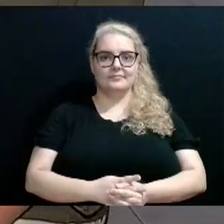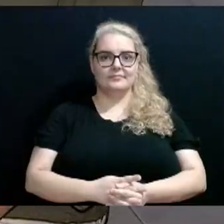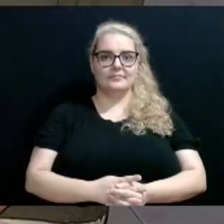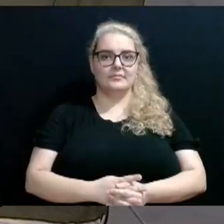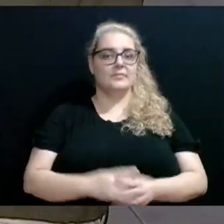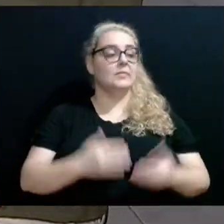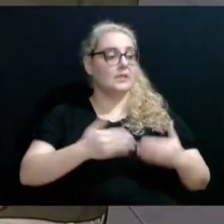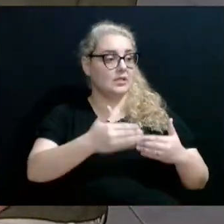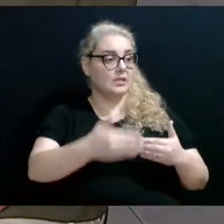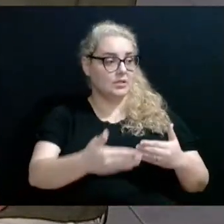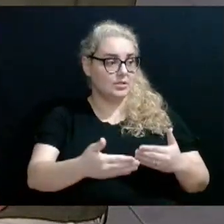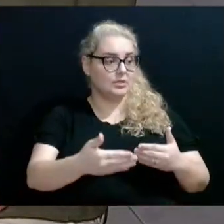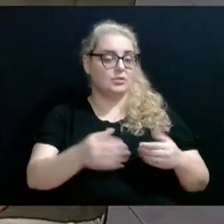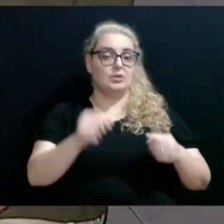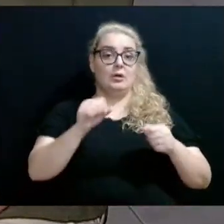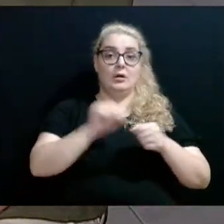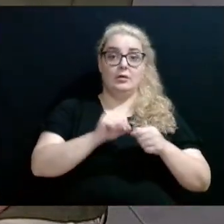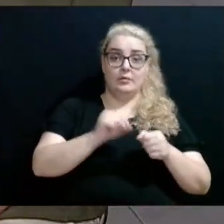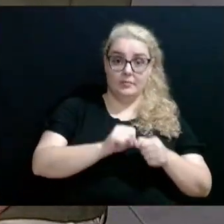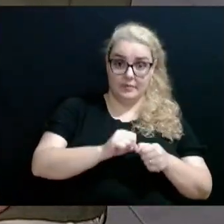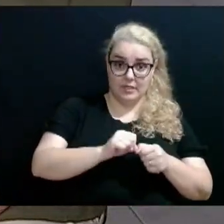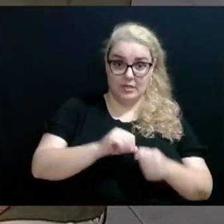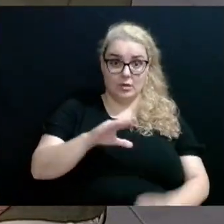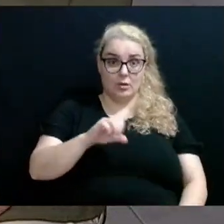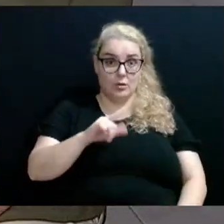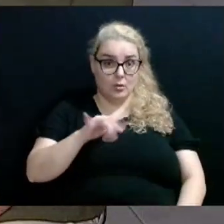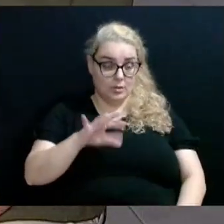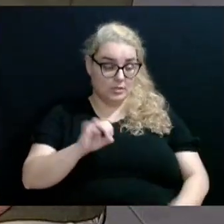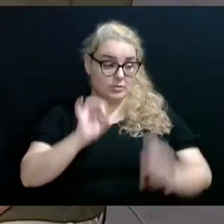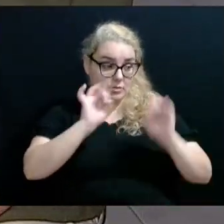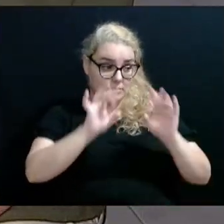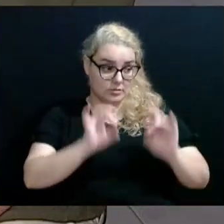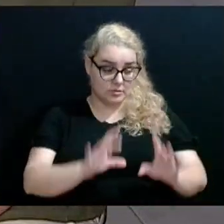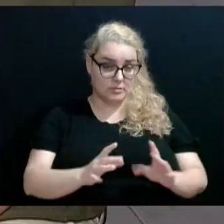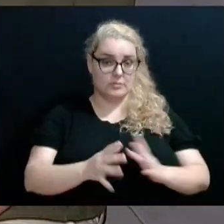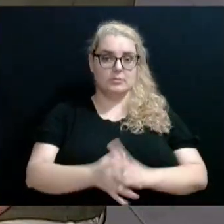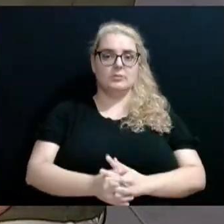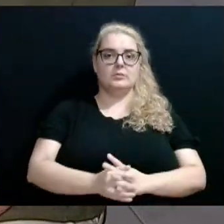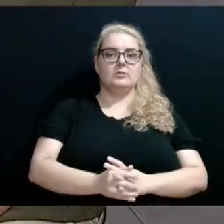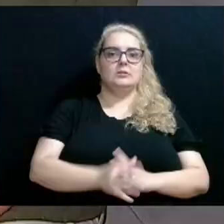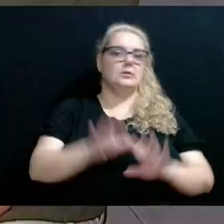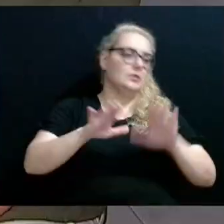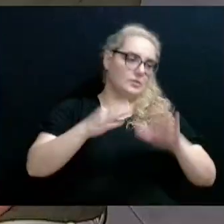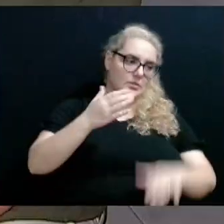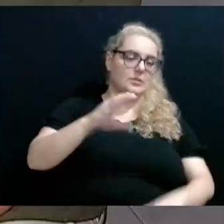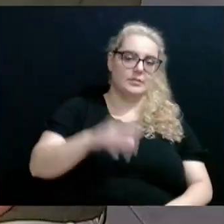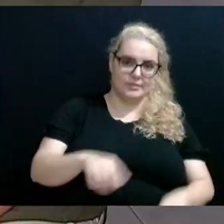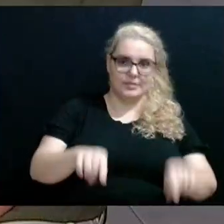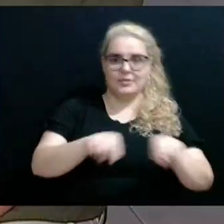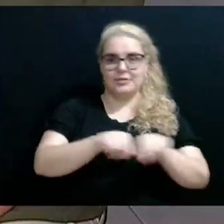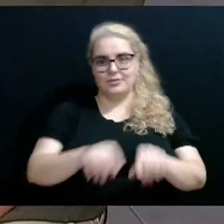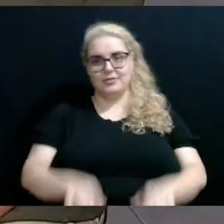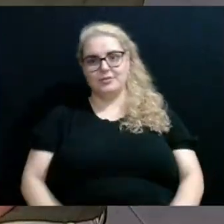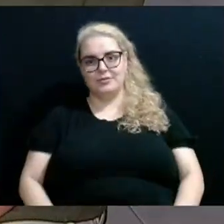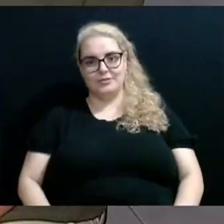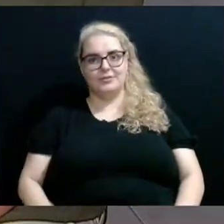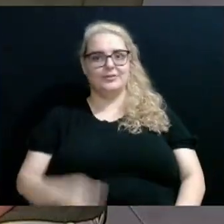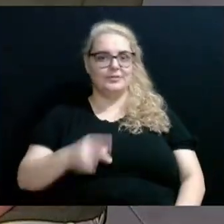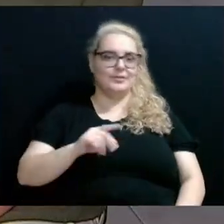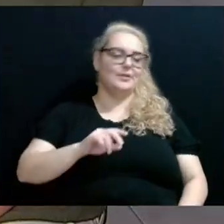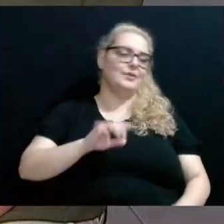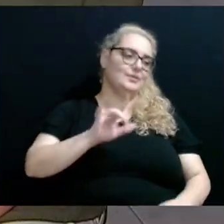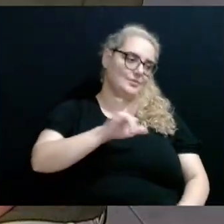fez, então, coleções específicas que você às vezes lança, inclusive lá na sua vitrine no